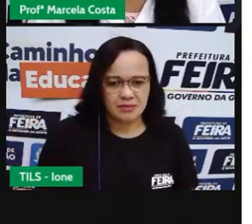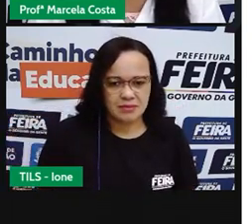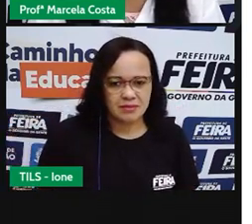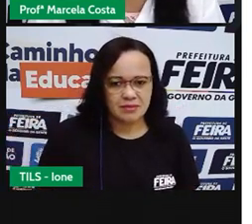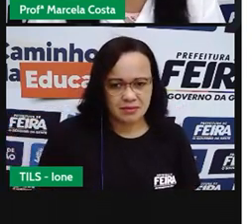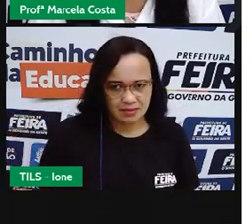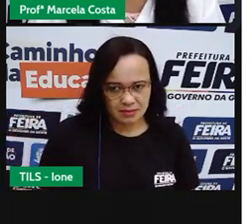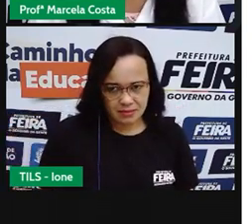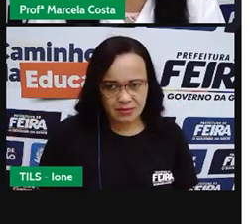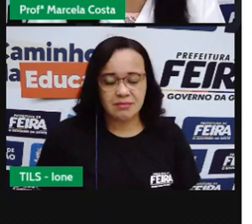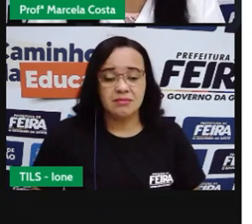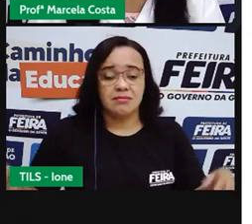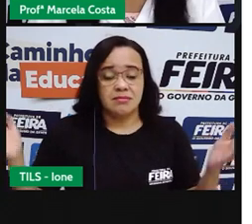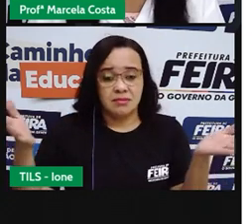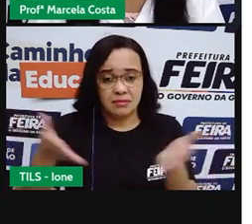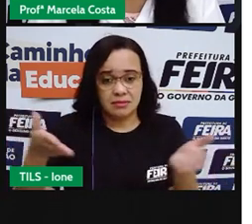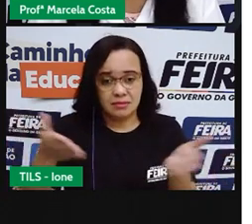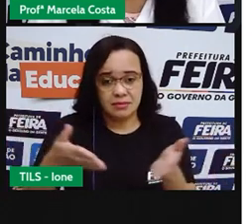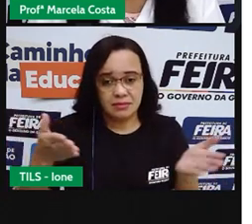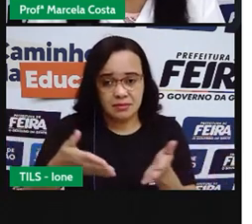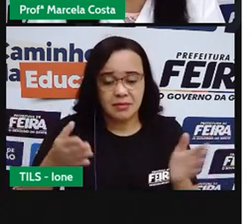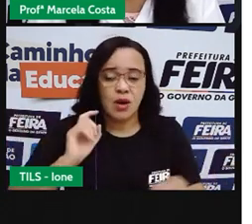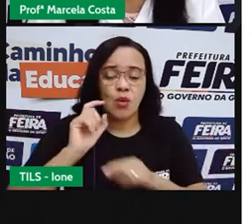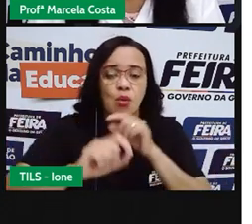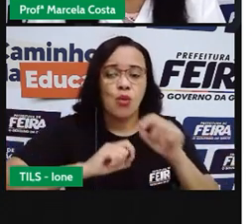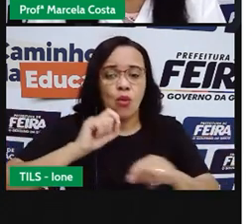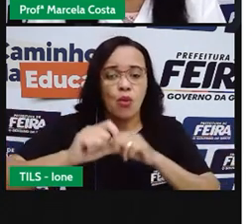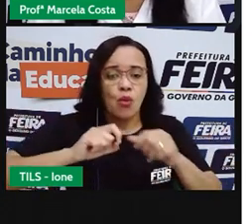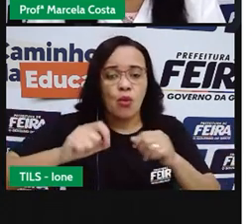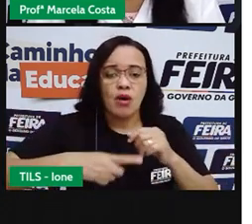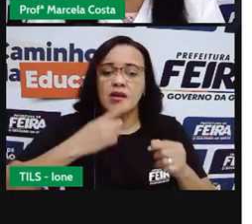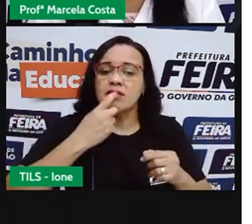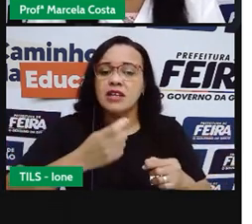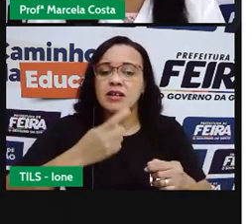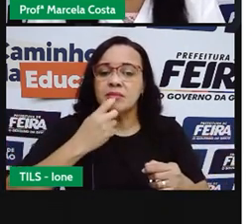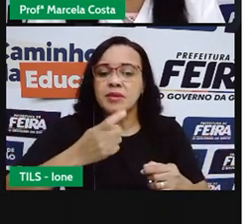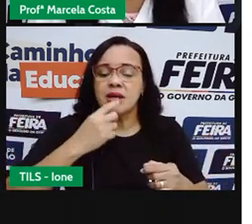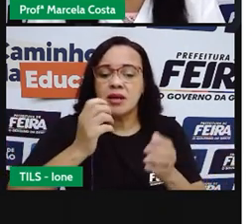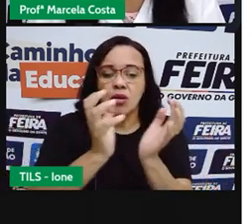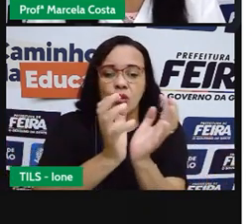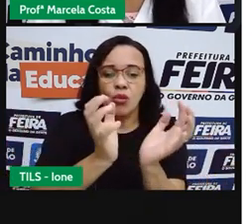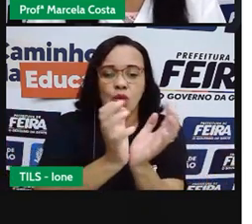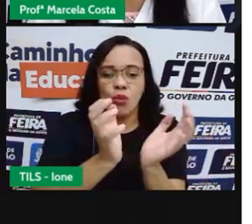Agora, criançada, a gente vai colocar plantas vermelhas. Onde é que eu tenho uma planta vermelha?